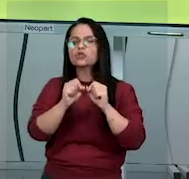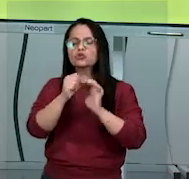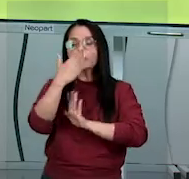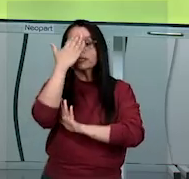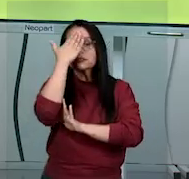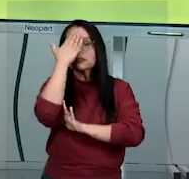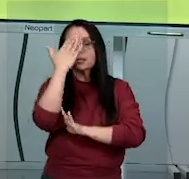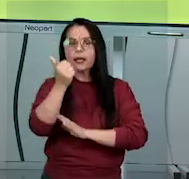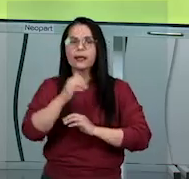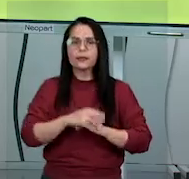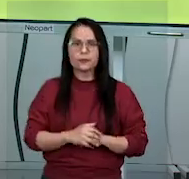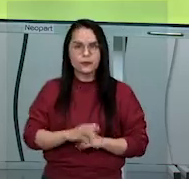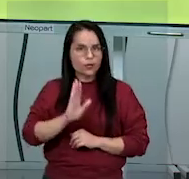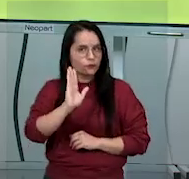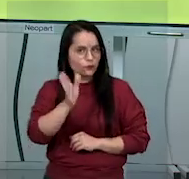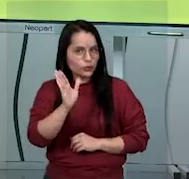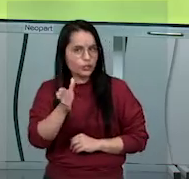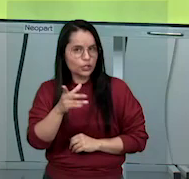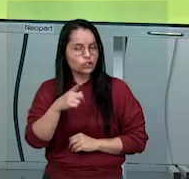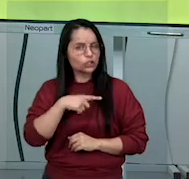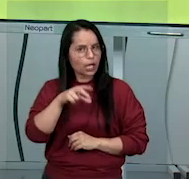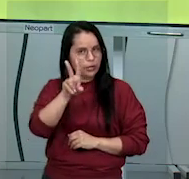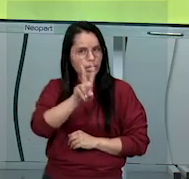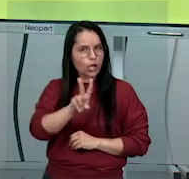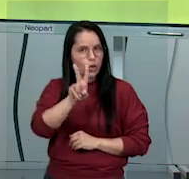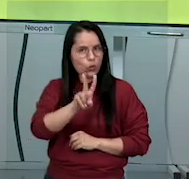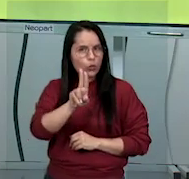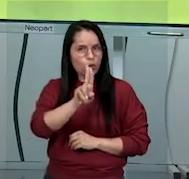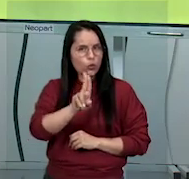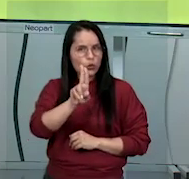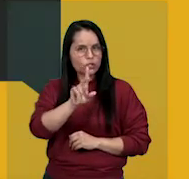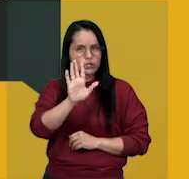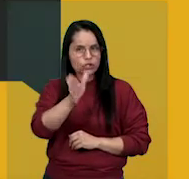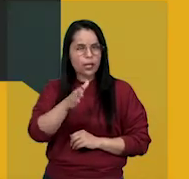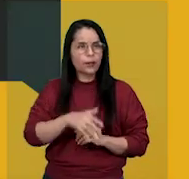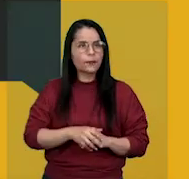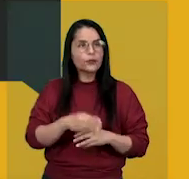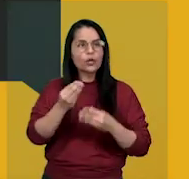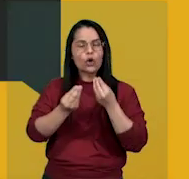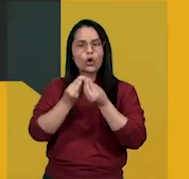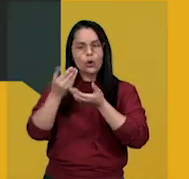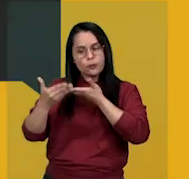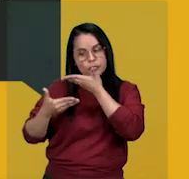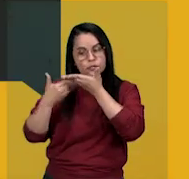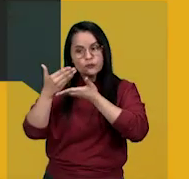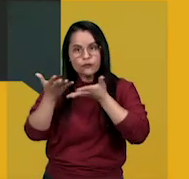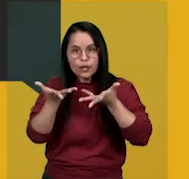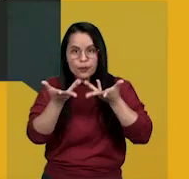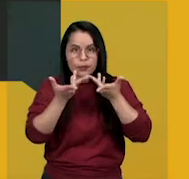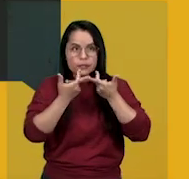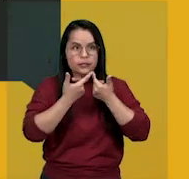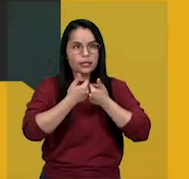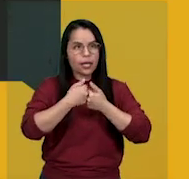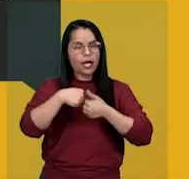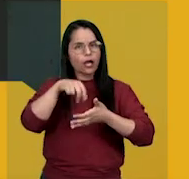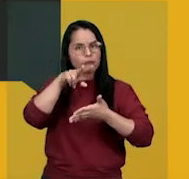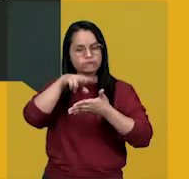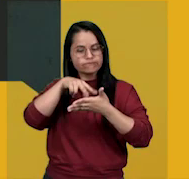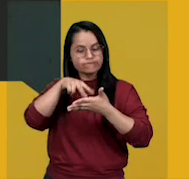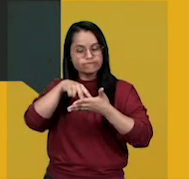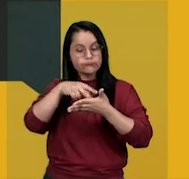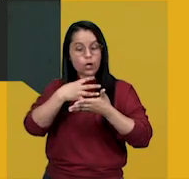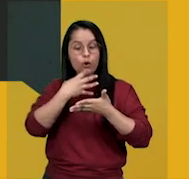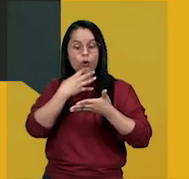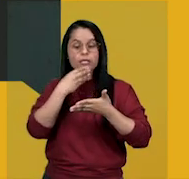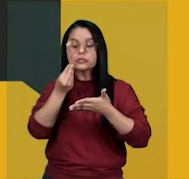saber, embora você já participe dela muito com a linguagem oral. Para desenvolver a habilidade leitora, conhecer